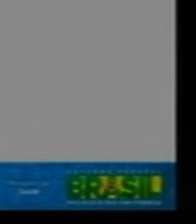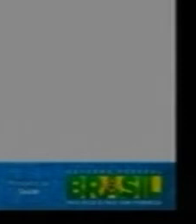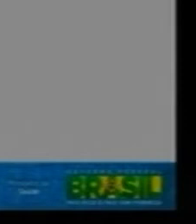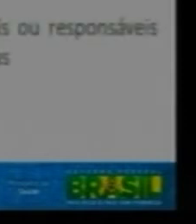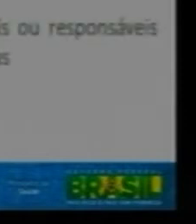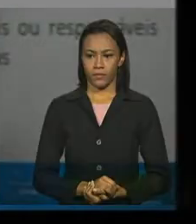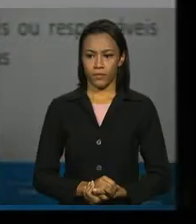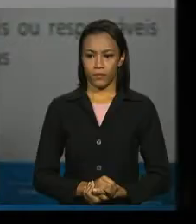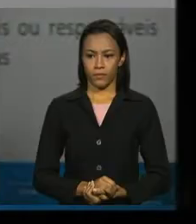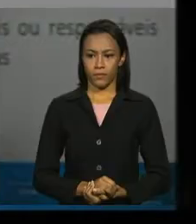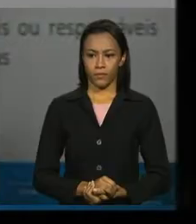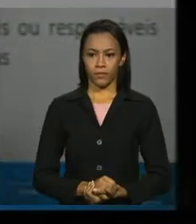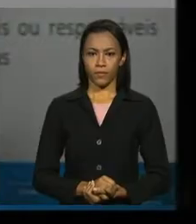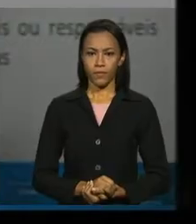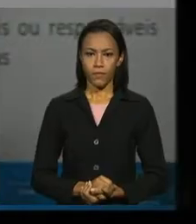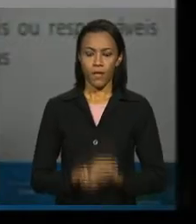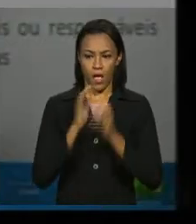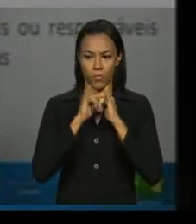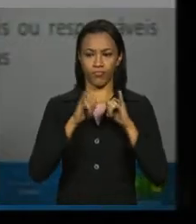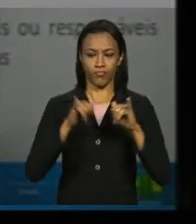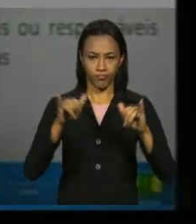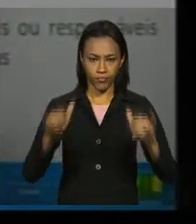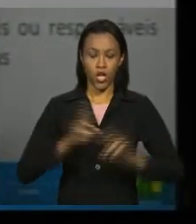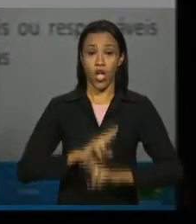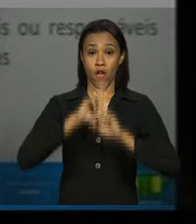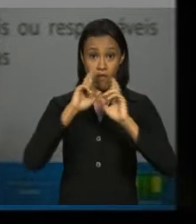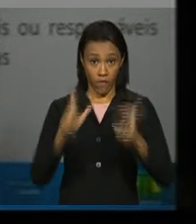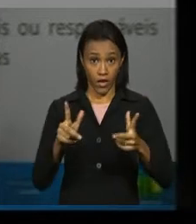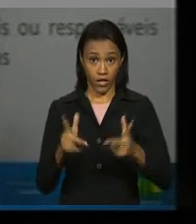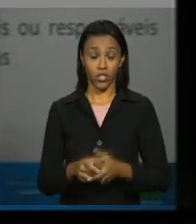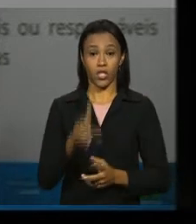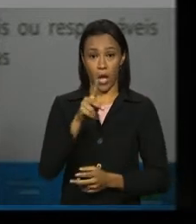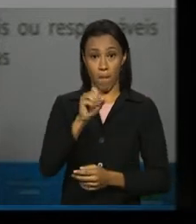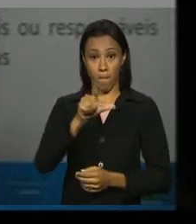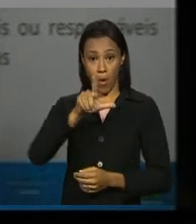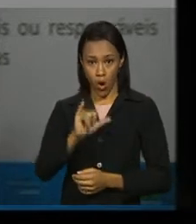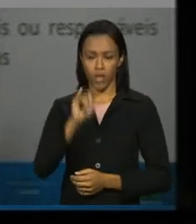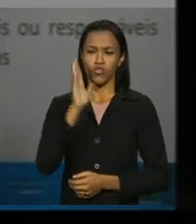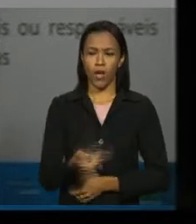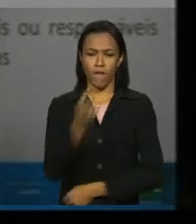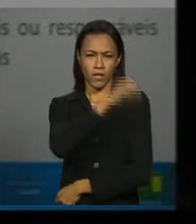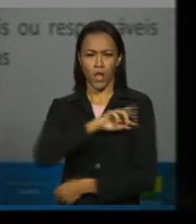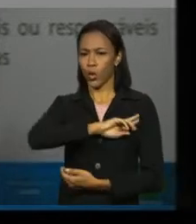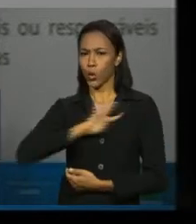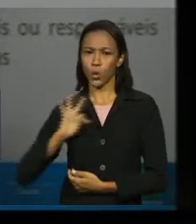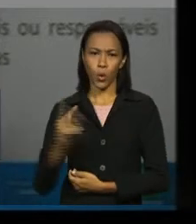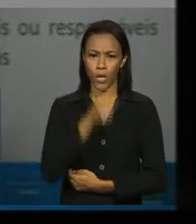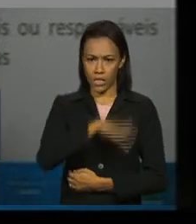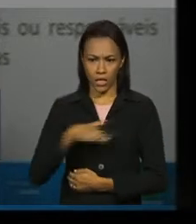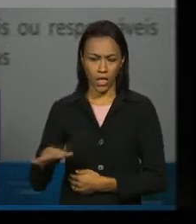para te passar essa campanha diferente da campanha de porta onde nós vássina vamos é todas as